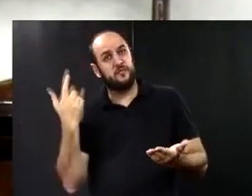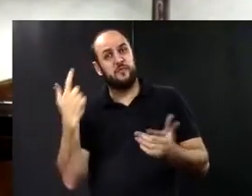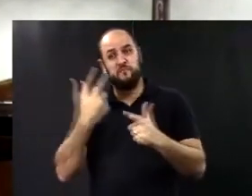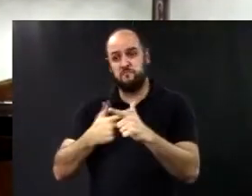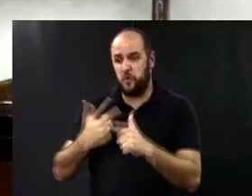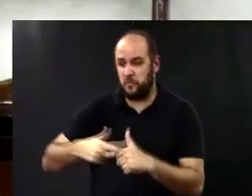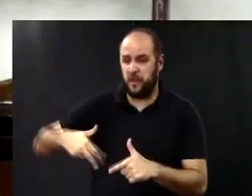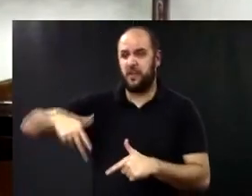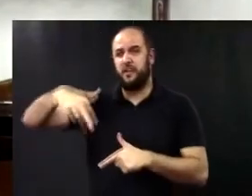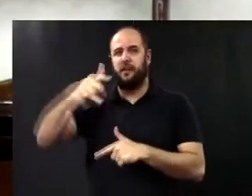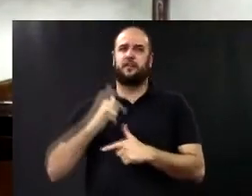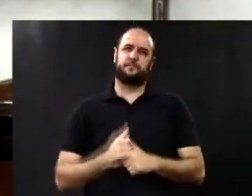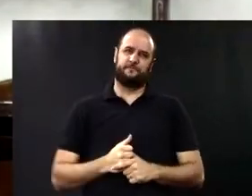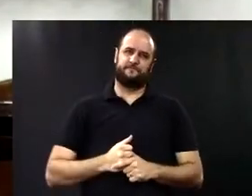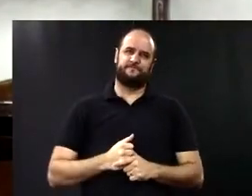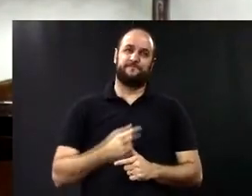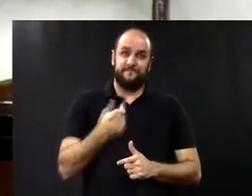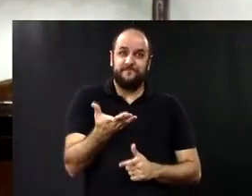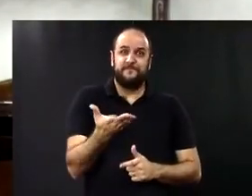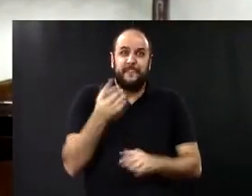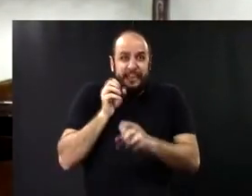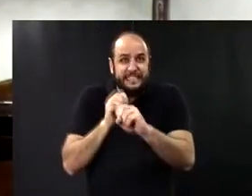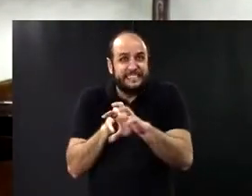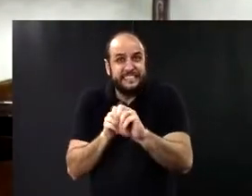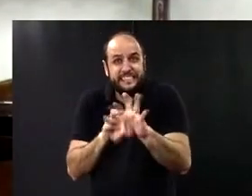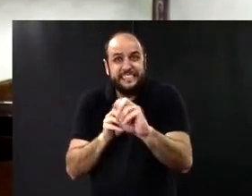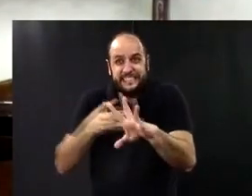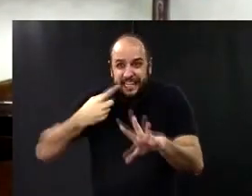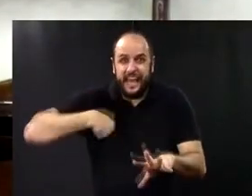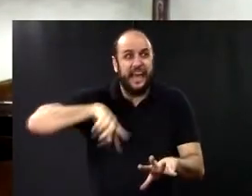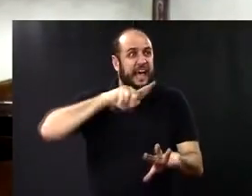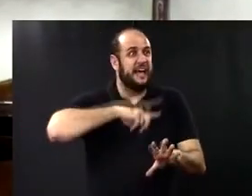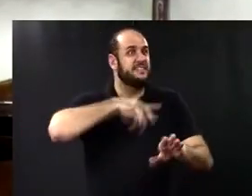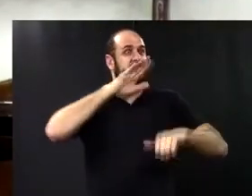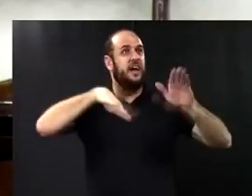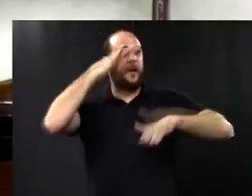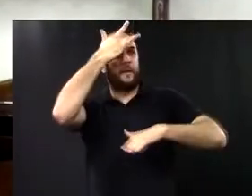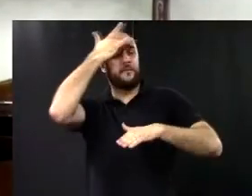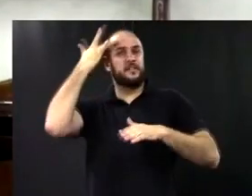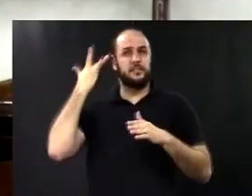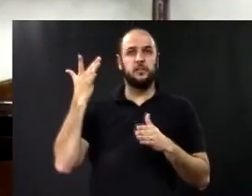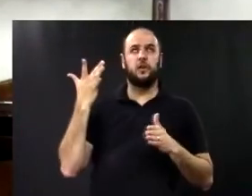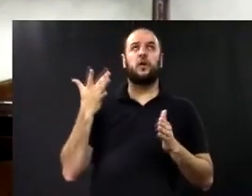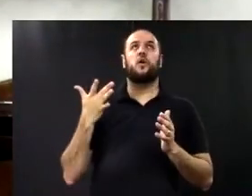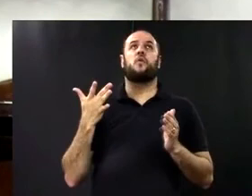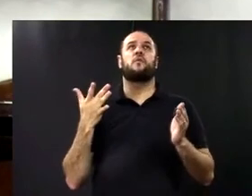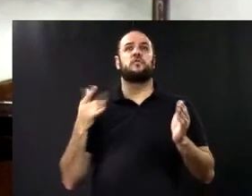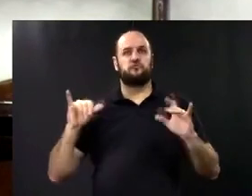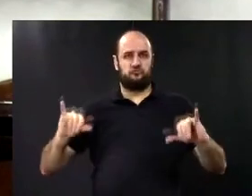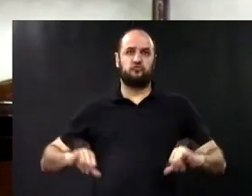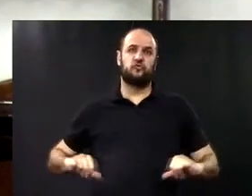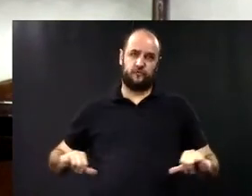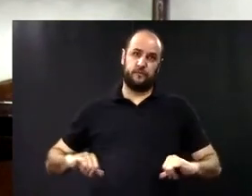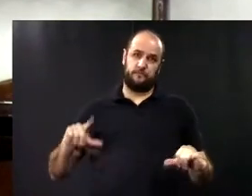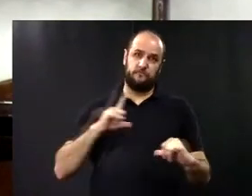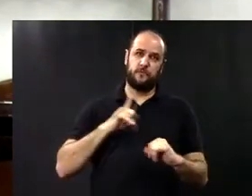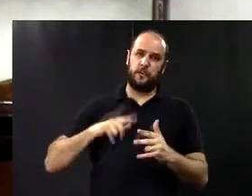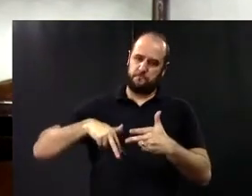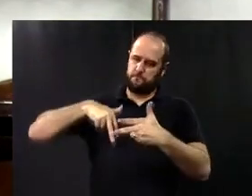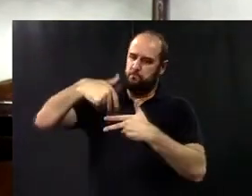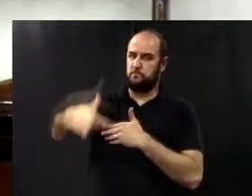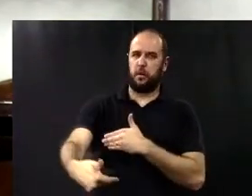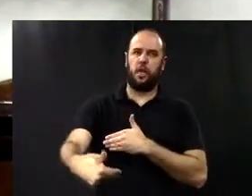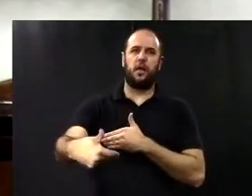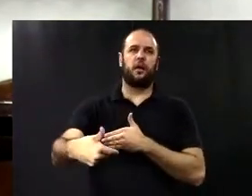seja curado. O autor está ensinando que alguns que vão sofrer com os obstáculos,